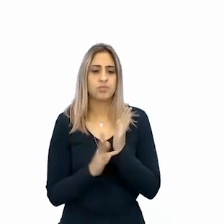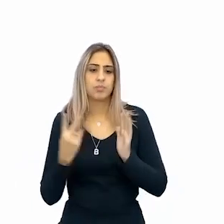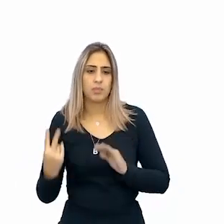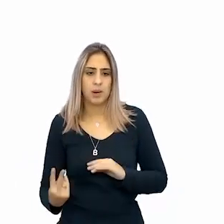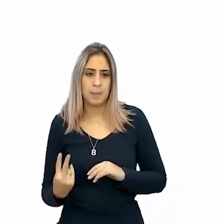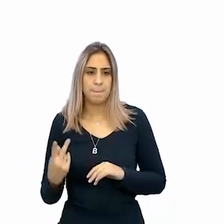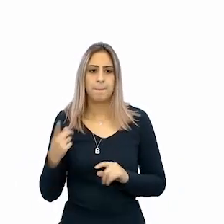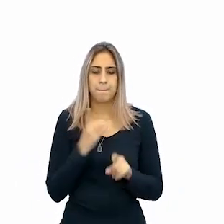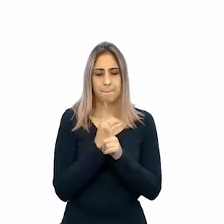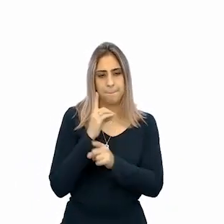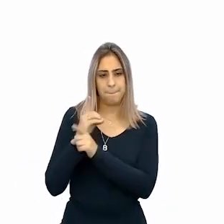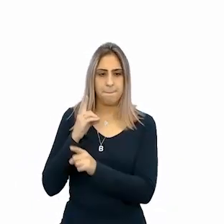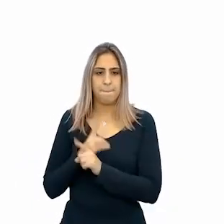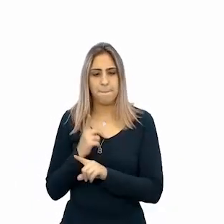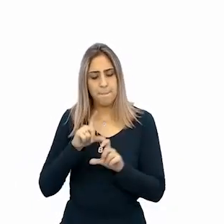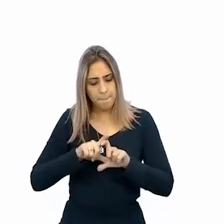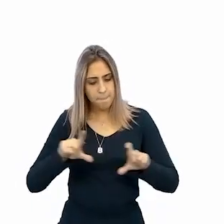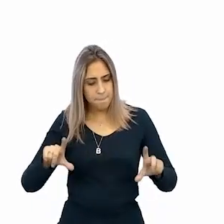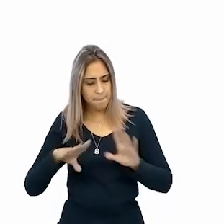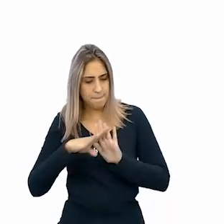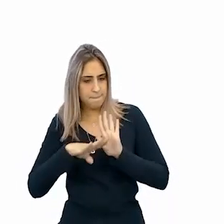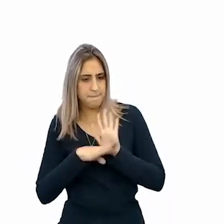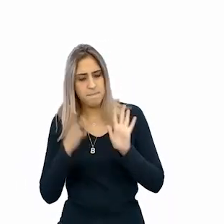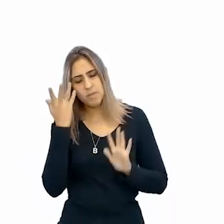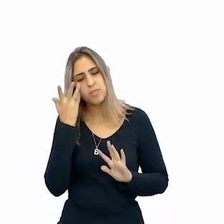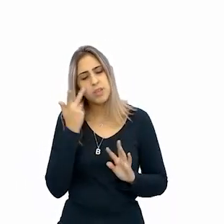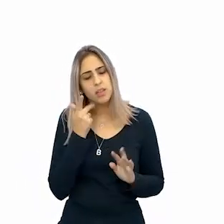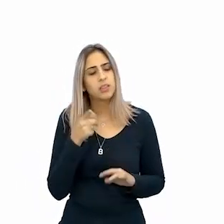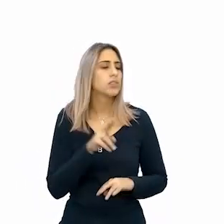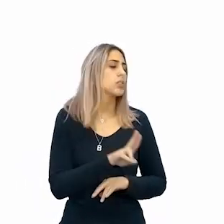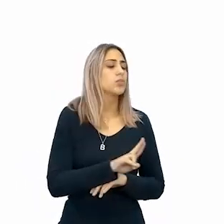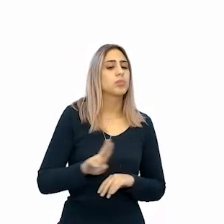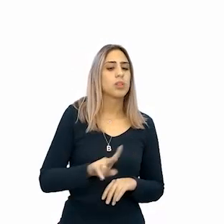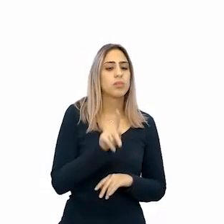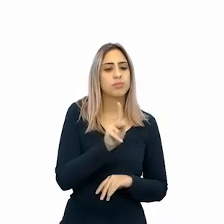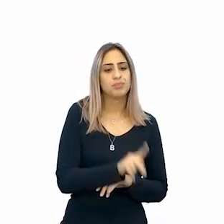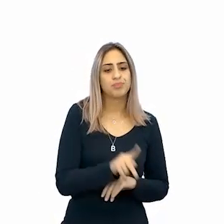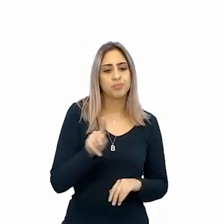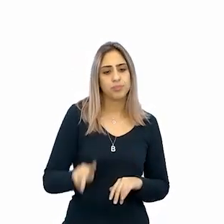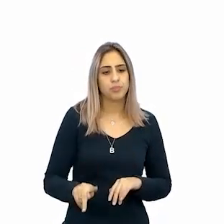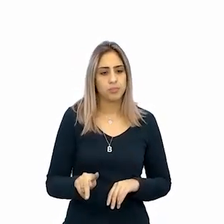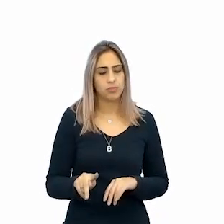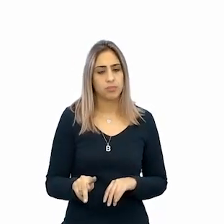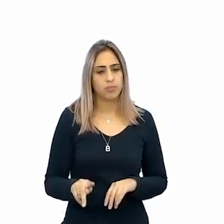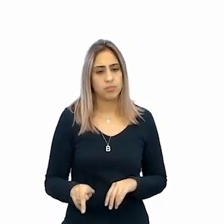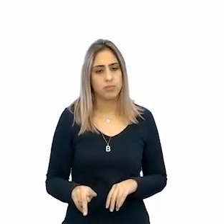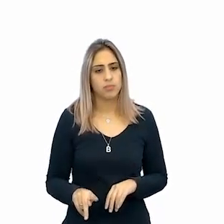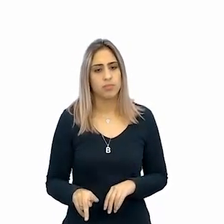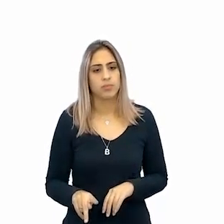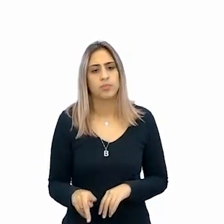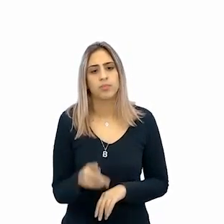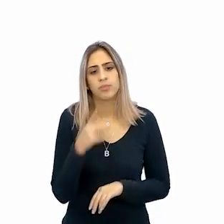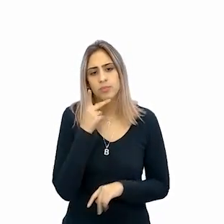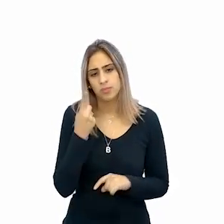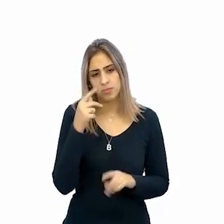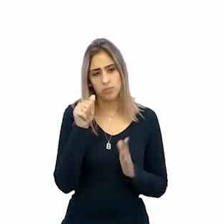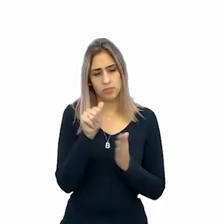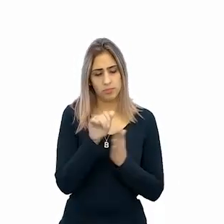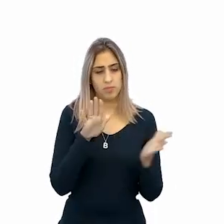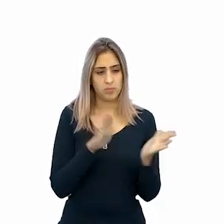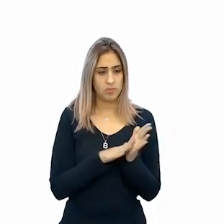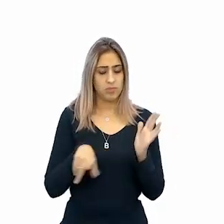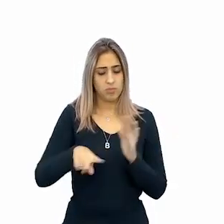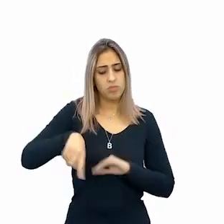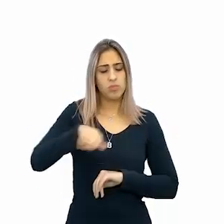2, encontrar em uma lista os animais cujos nomes o professor ditar. Trata-se, assim, de uma atividade em que